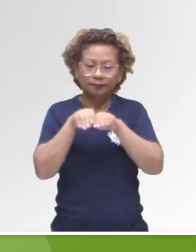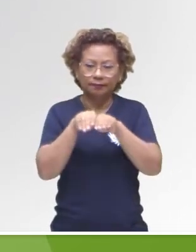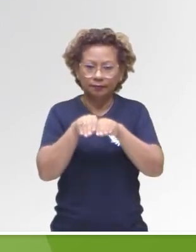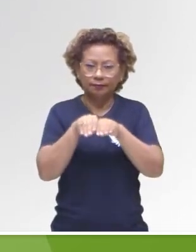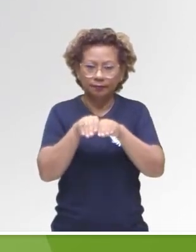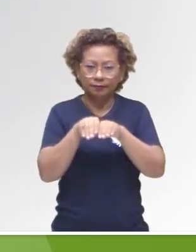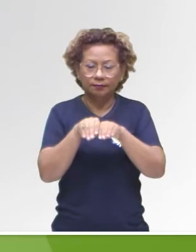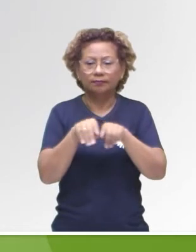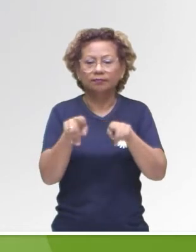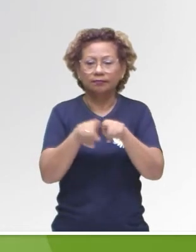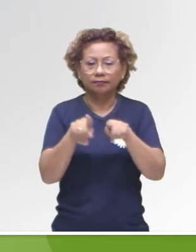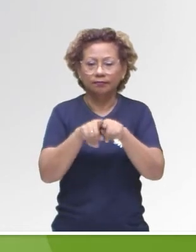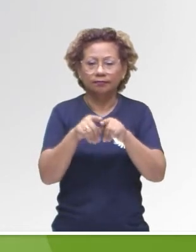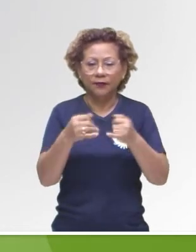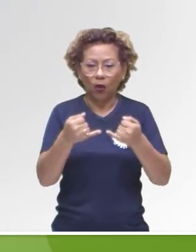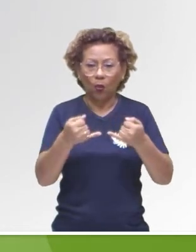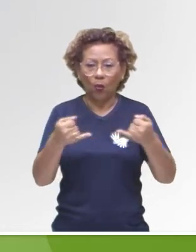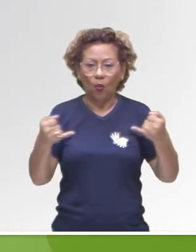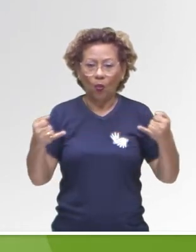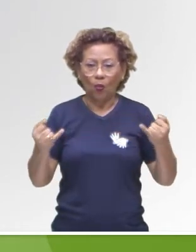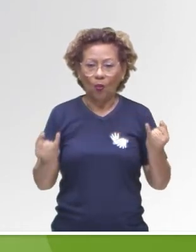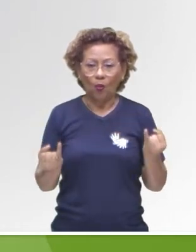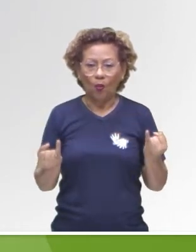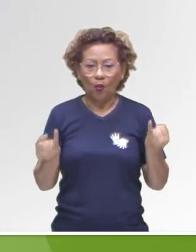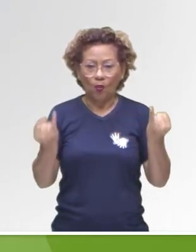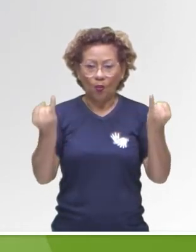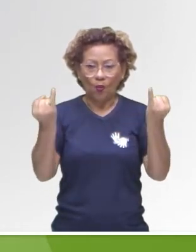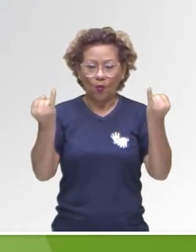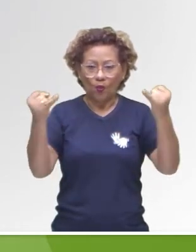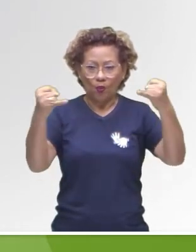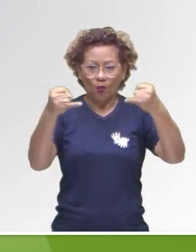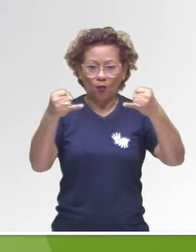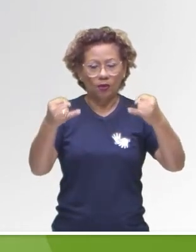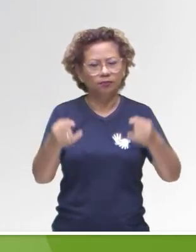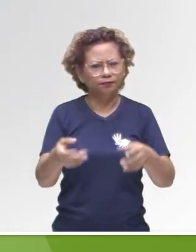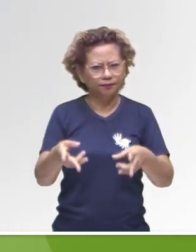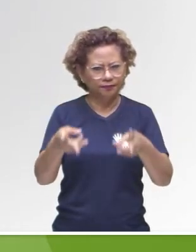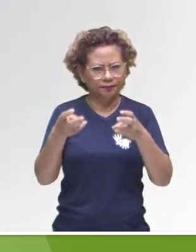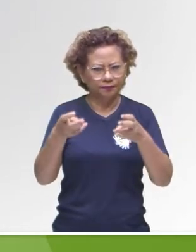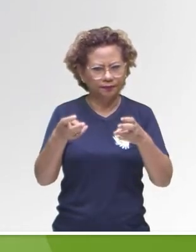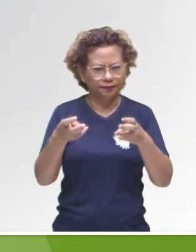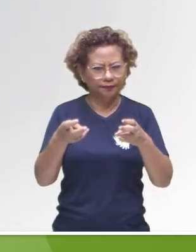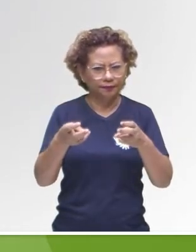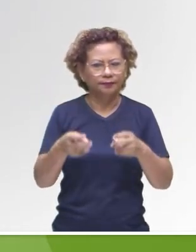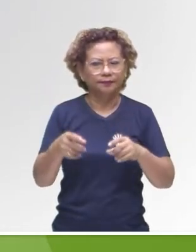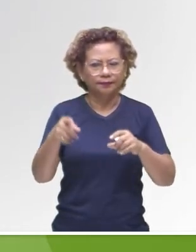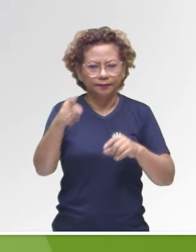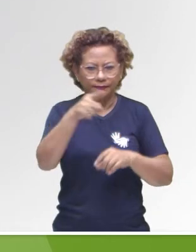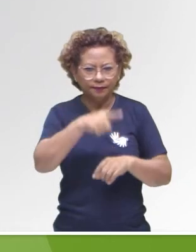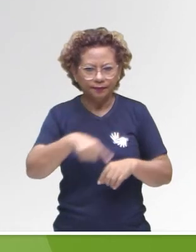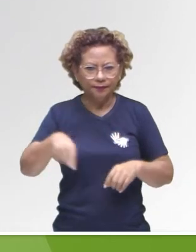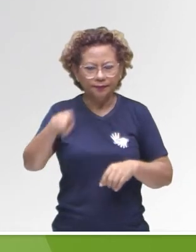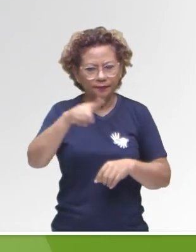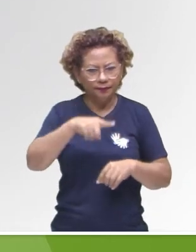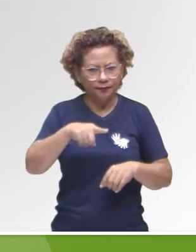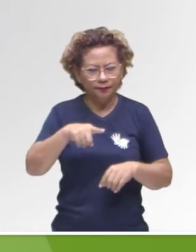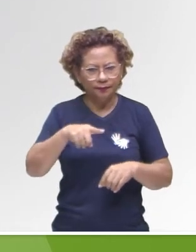linhas paralelas aqui, ó, essas duas linhas paralelas, com o sinal mais e menos aqui, ó, é um